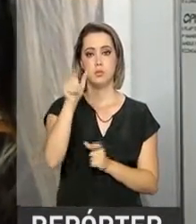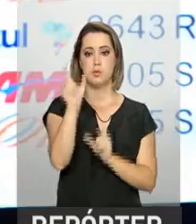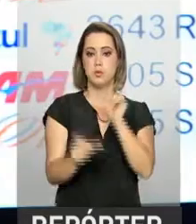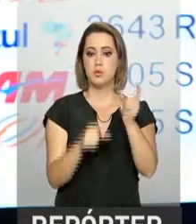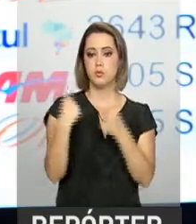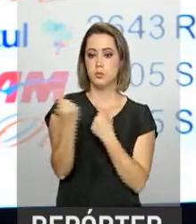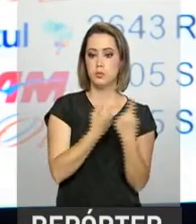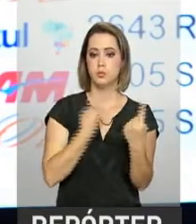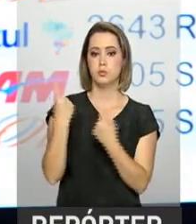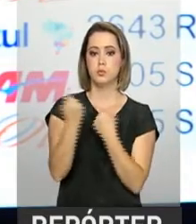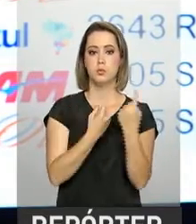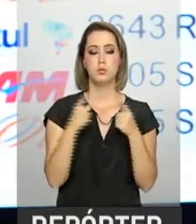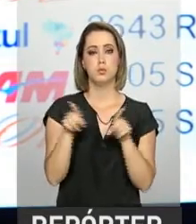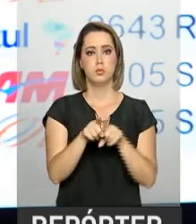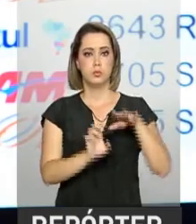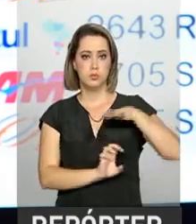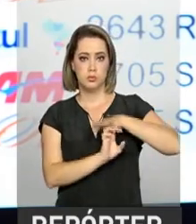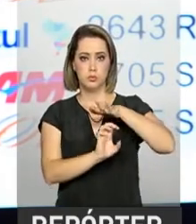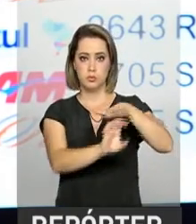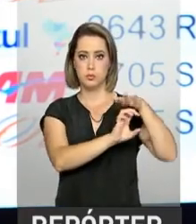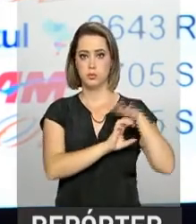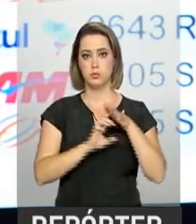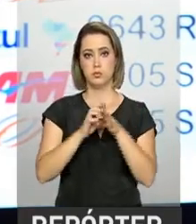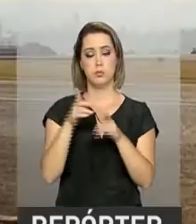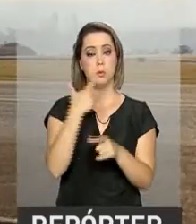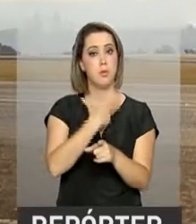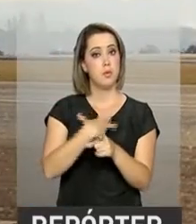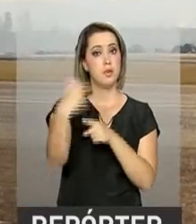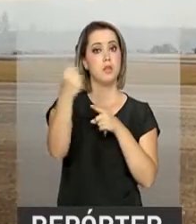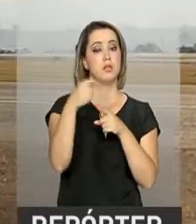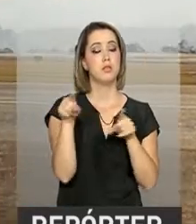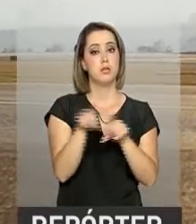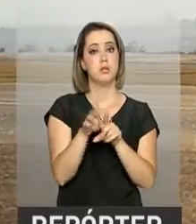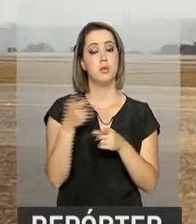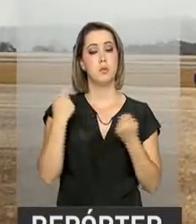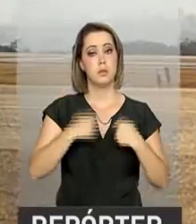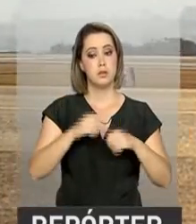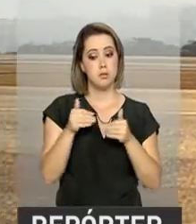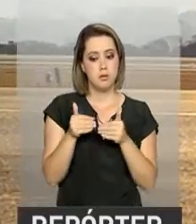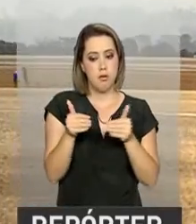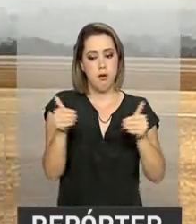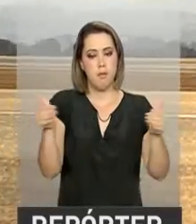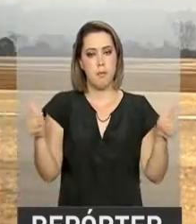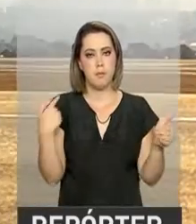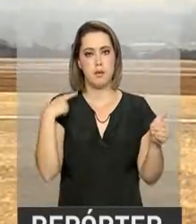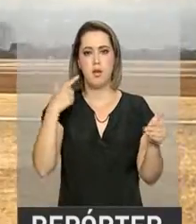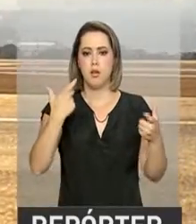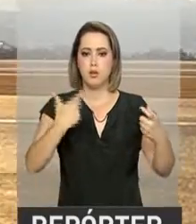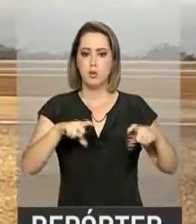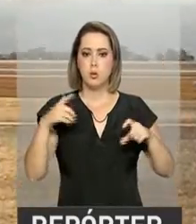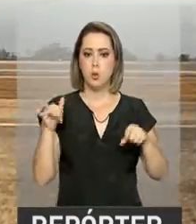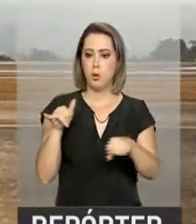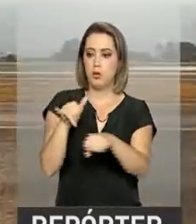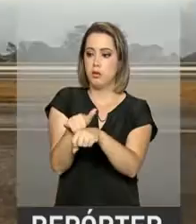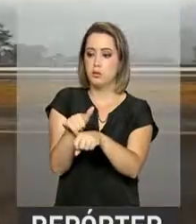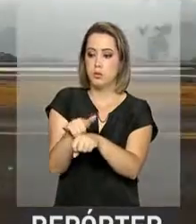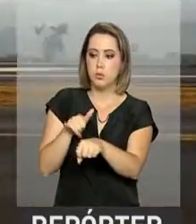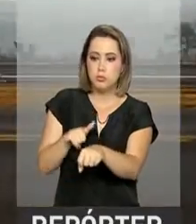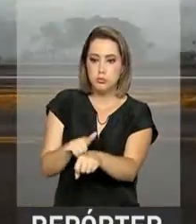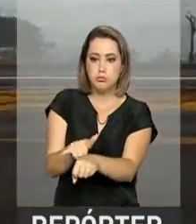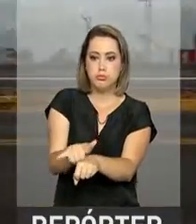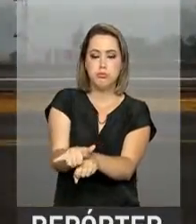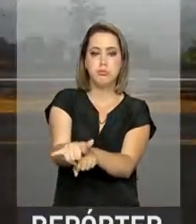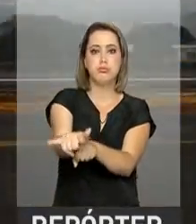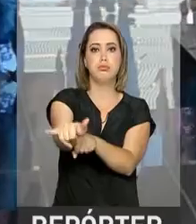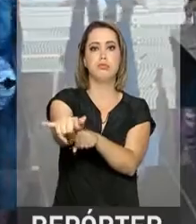país as empresas que venceram o leilão vão ter que investir na ampliação dos terminais dos pátios de aeronaves e também de